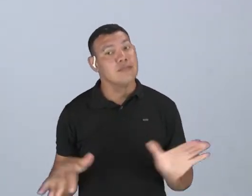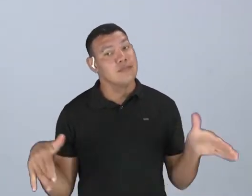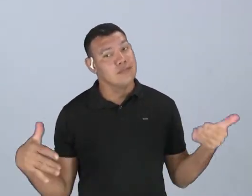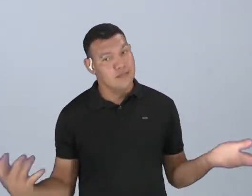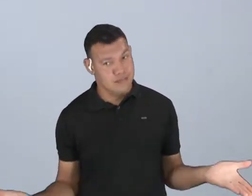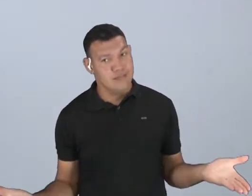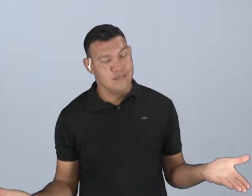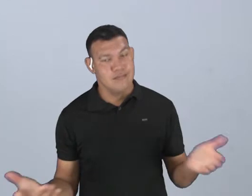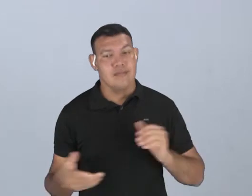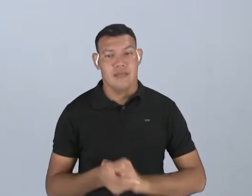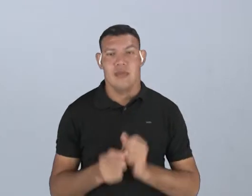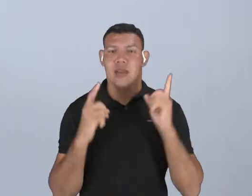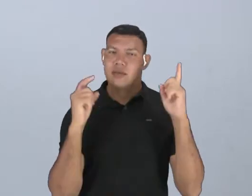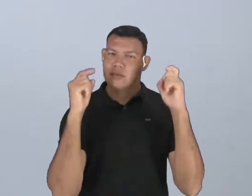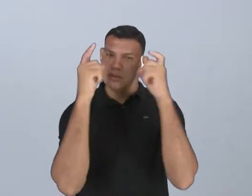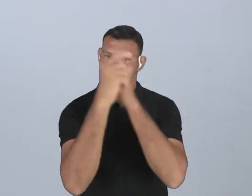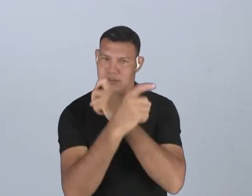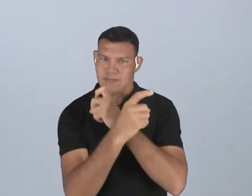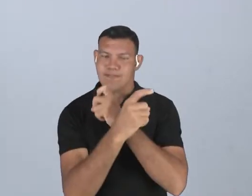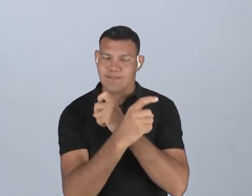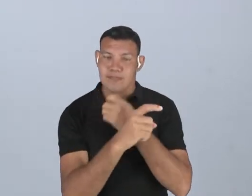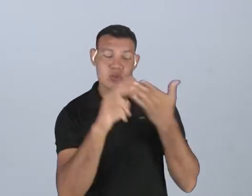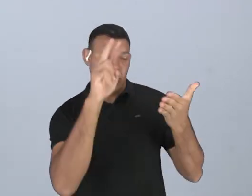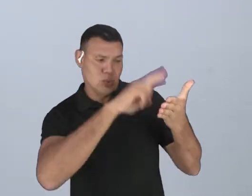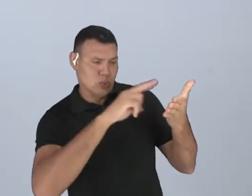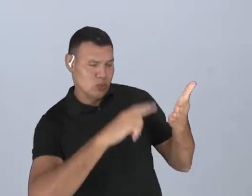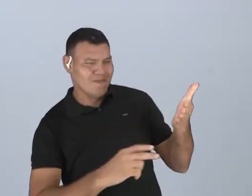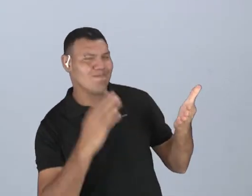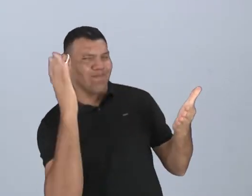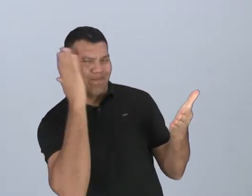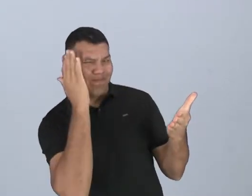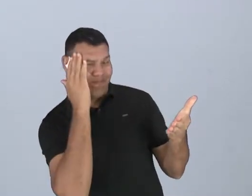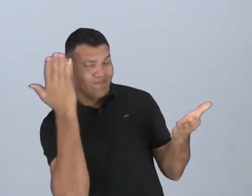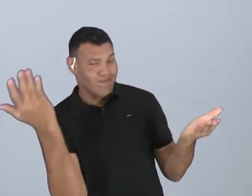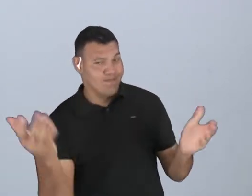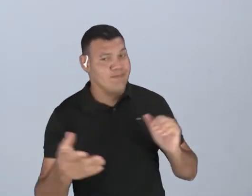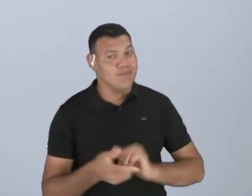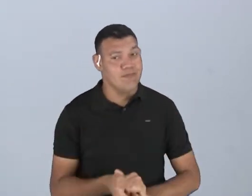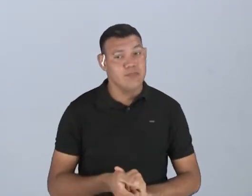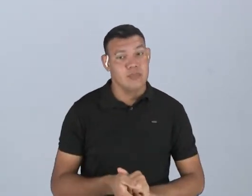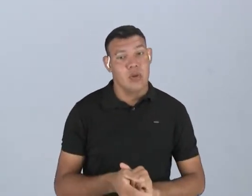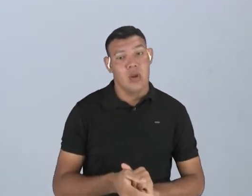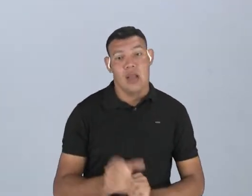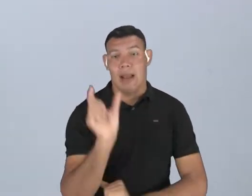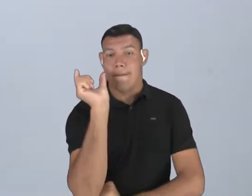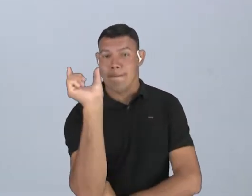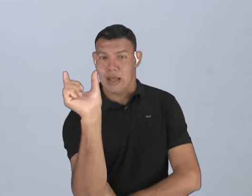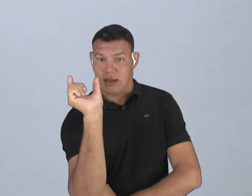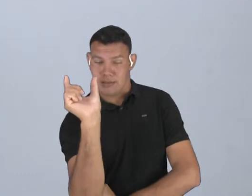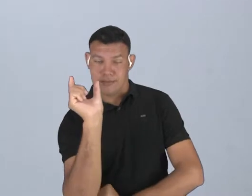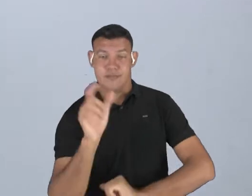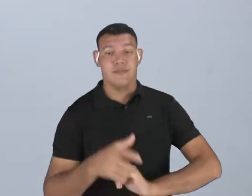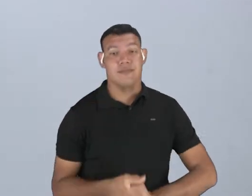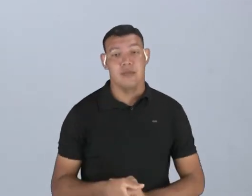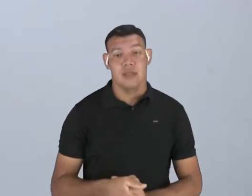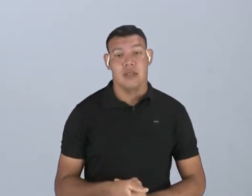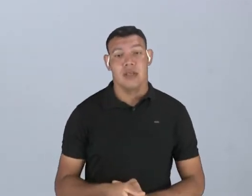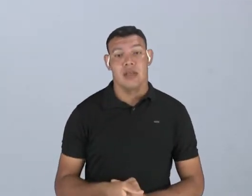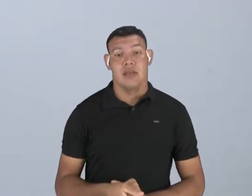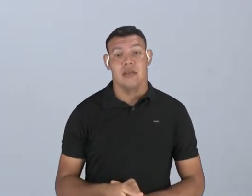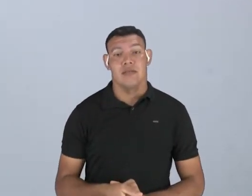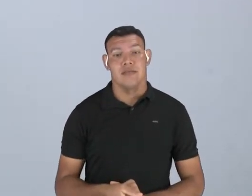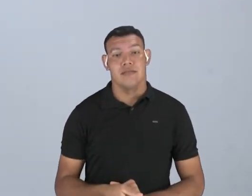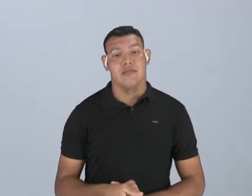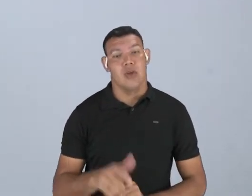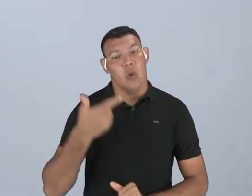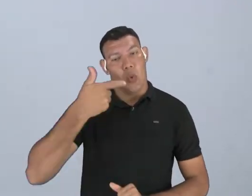grande dificuldade para muitos leitores. Esse termo, polifonia, vem de outro